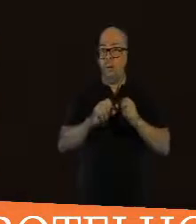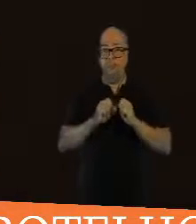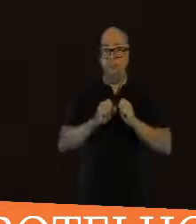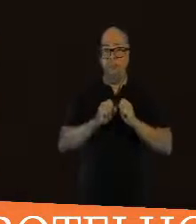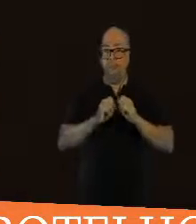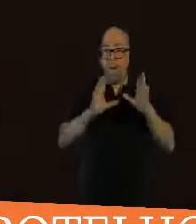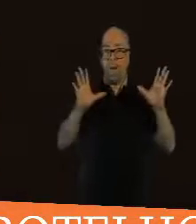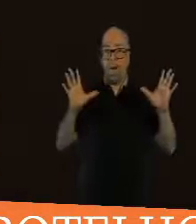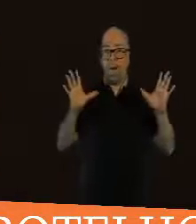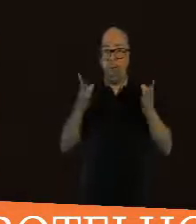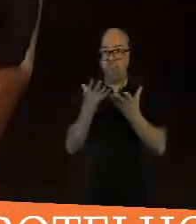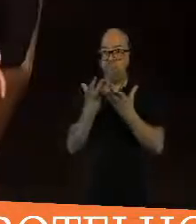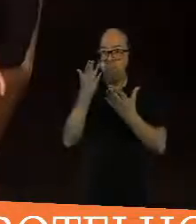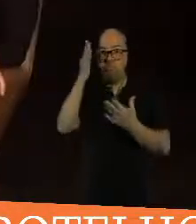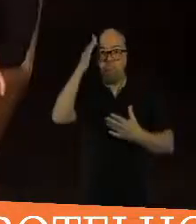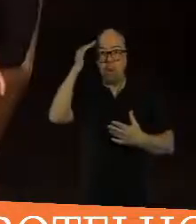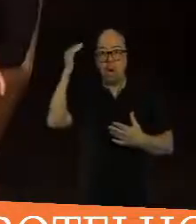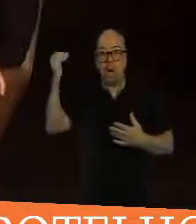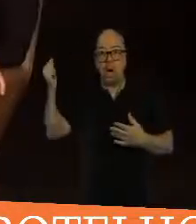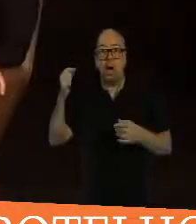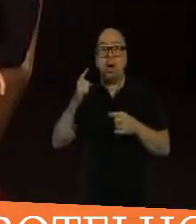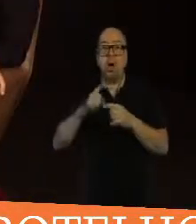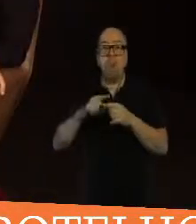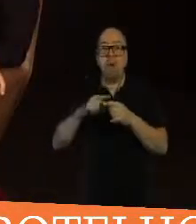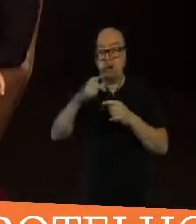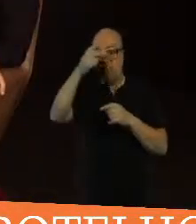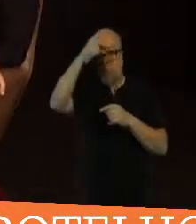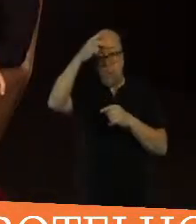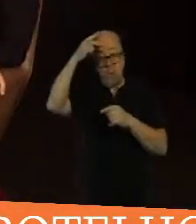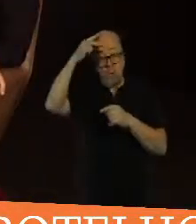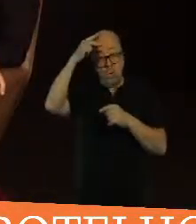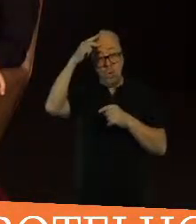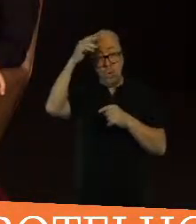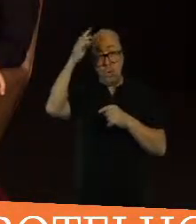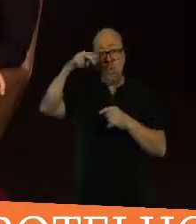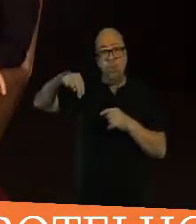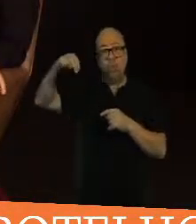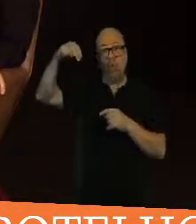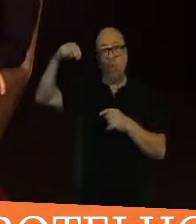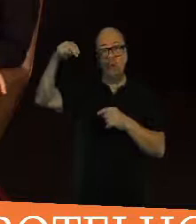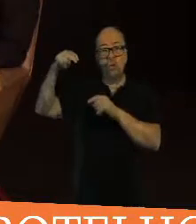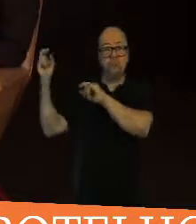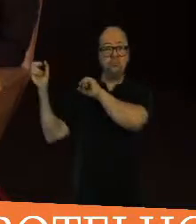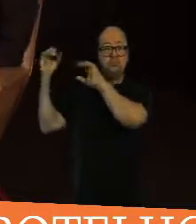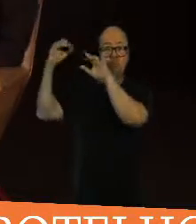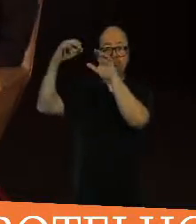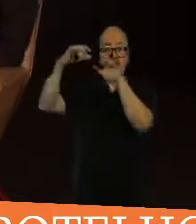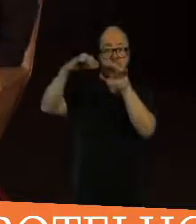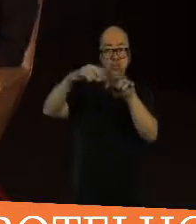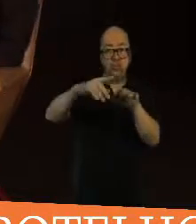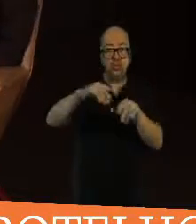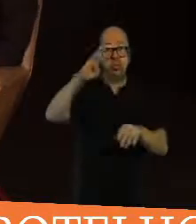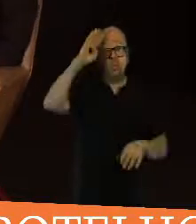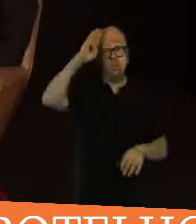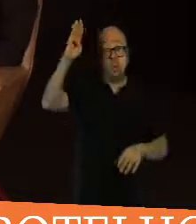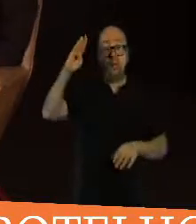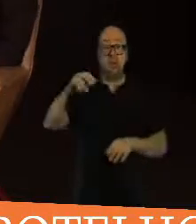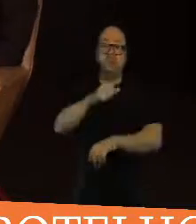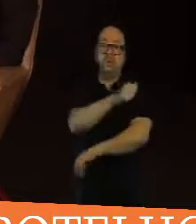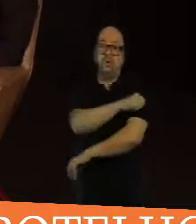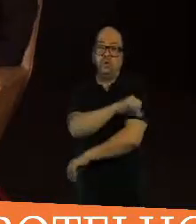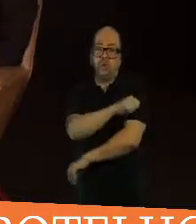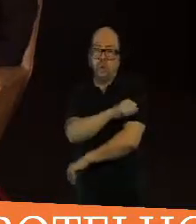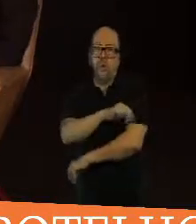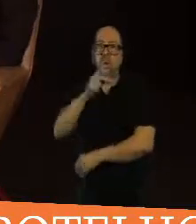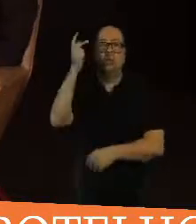na era do rádio, justamente pela migração dos nordestinos para os centros urbanos, principalmente ao Rio de Janeiro. E aí nós temos